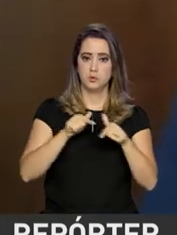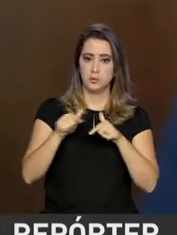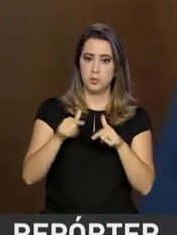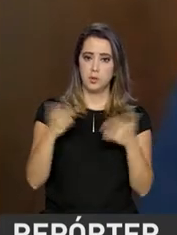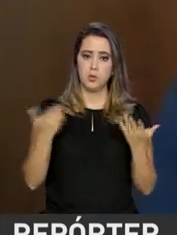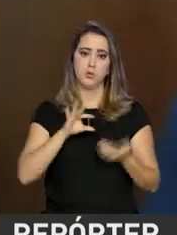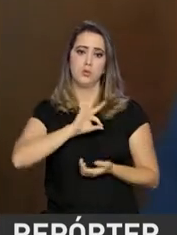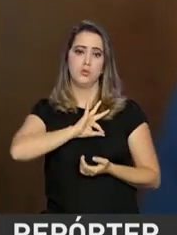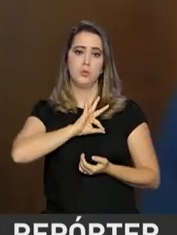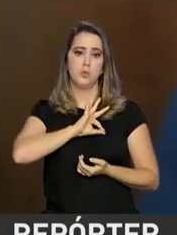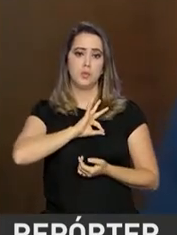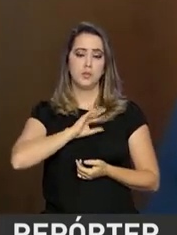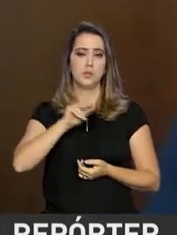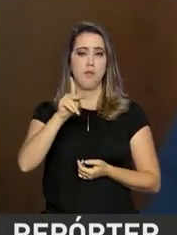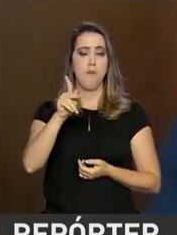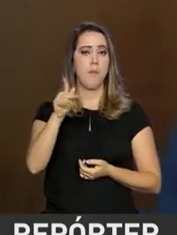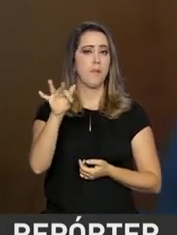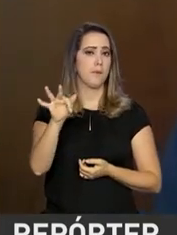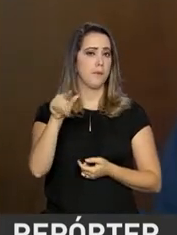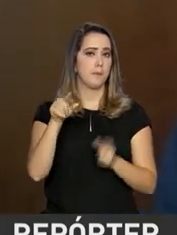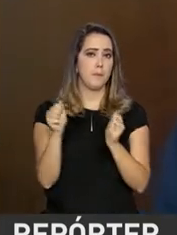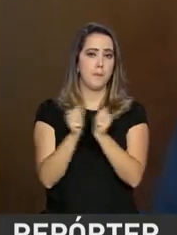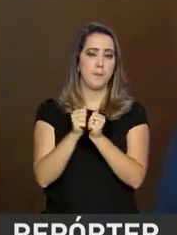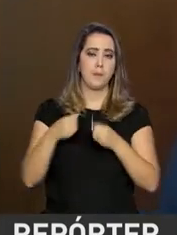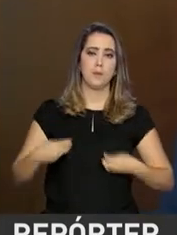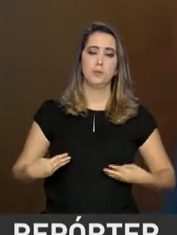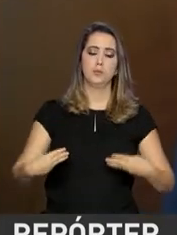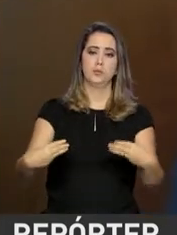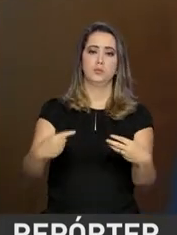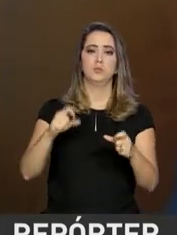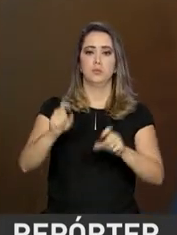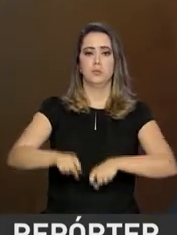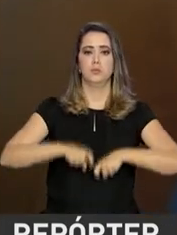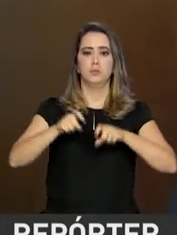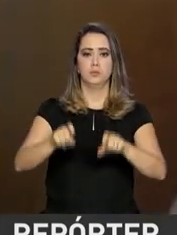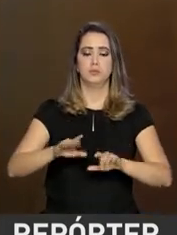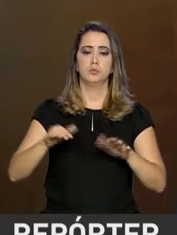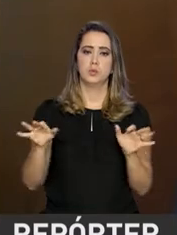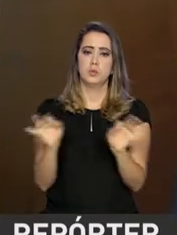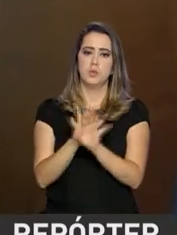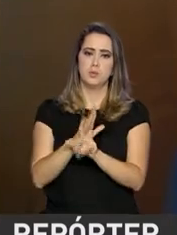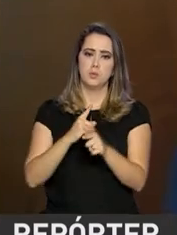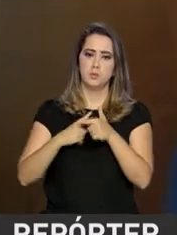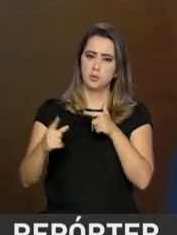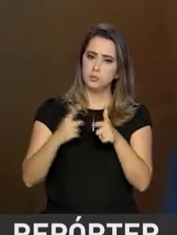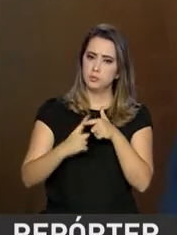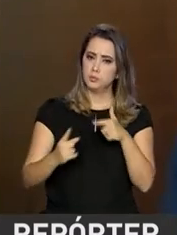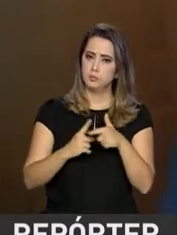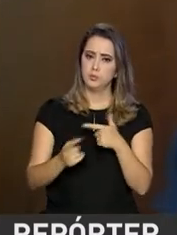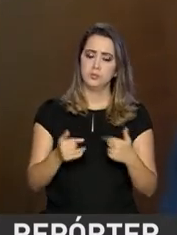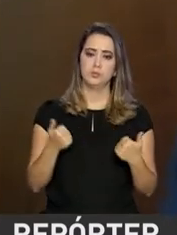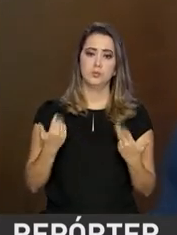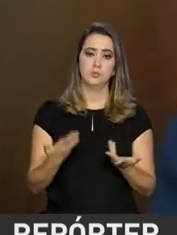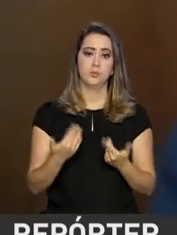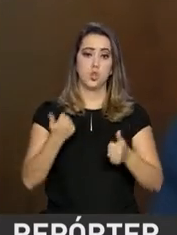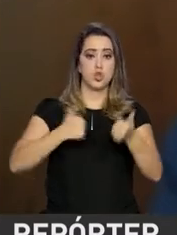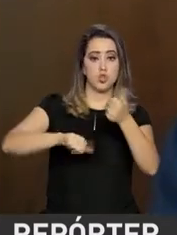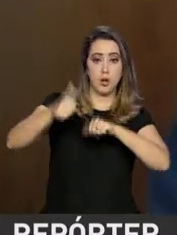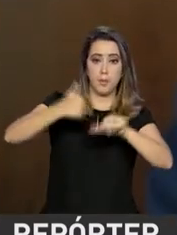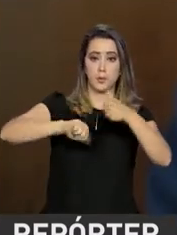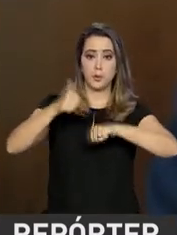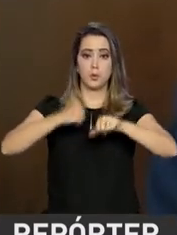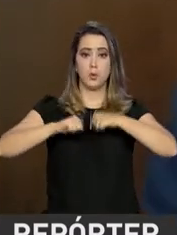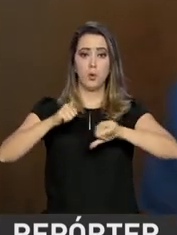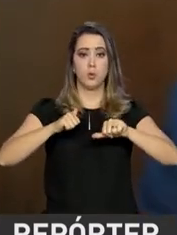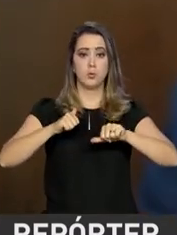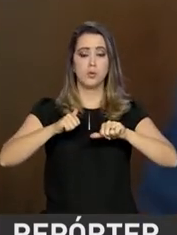uma operação da Polícia Federal em conjunto com o Ministério da Agricultura para resolver problemas de laboratórios,